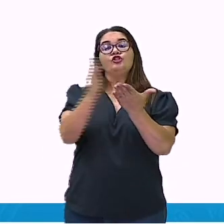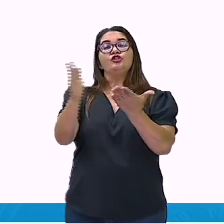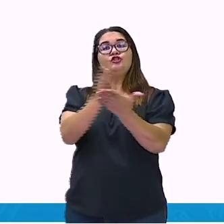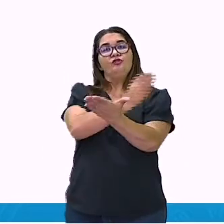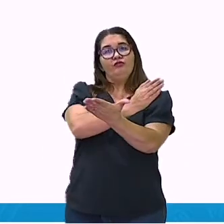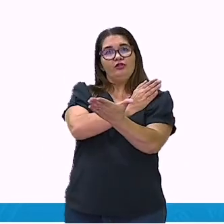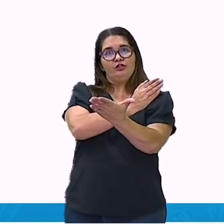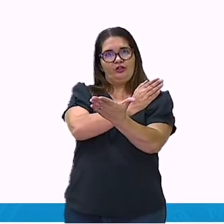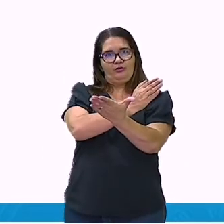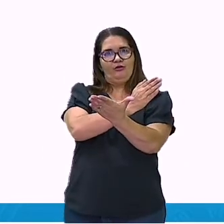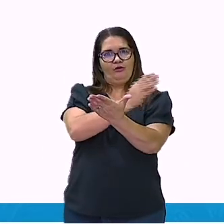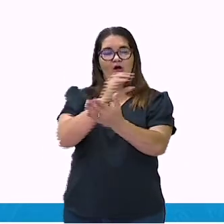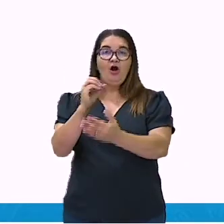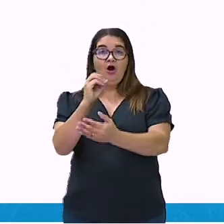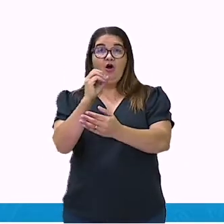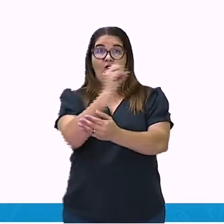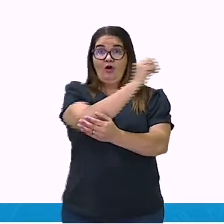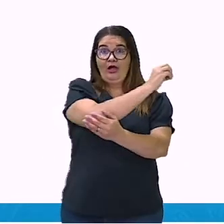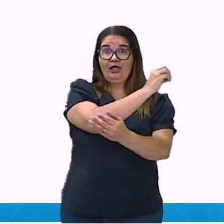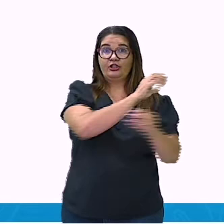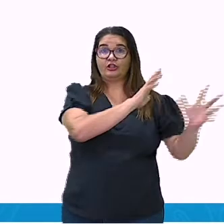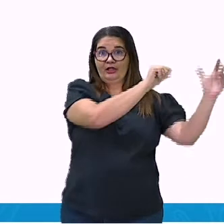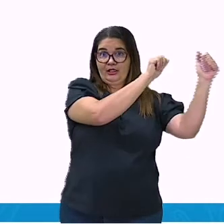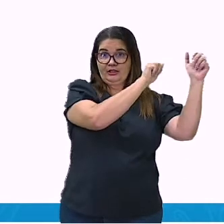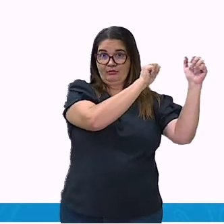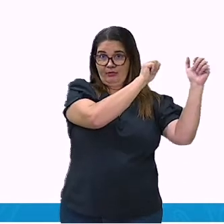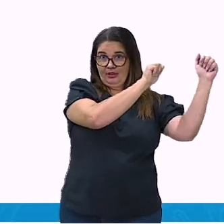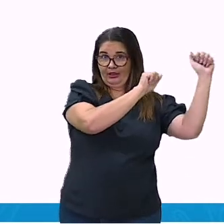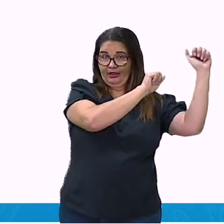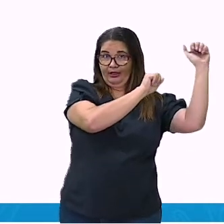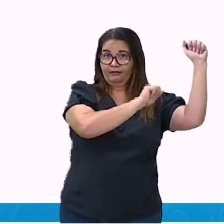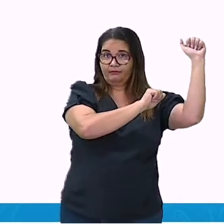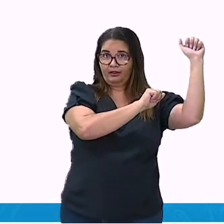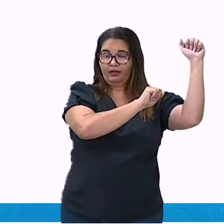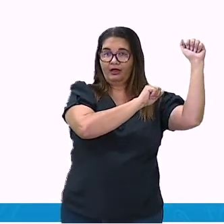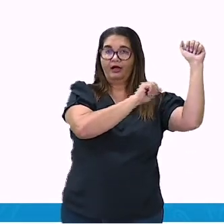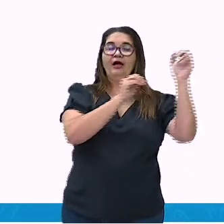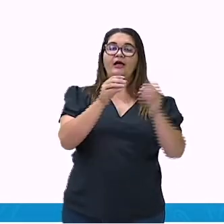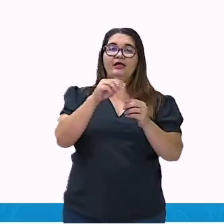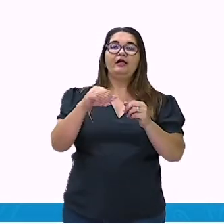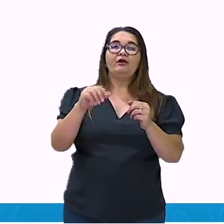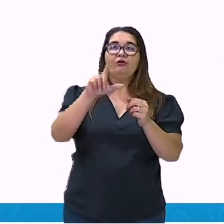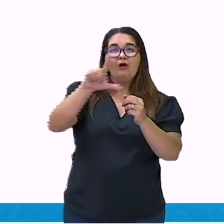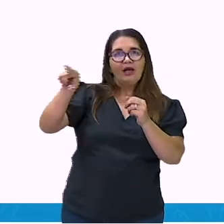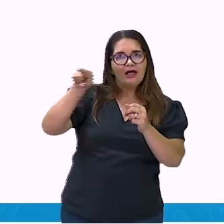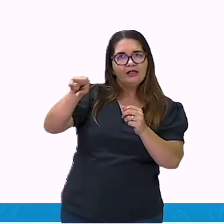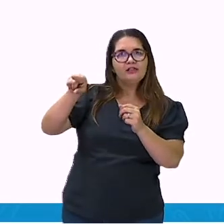oeste pertencia à Espanha, pelo Tratado de Tordesilhas.